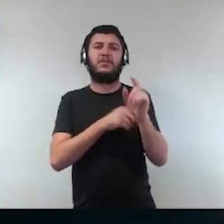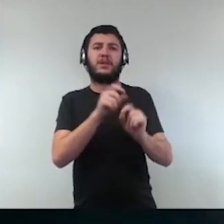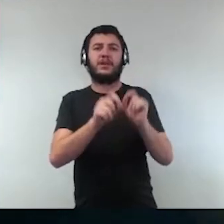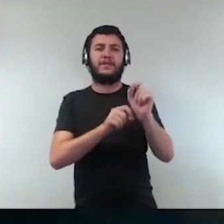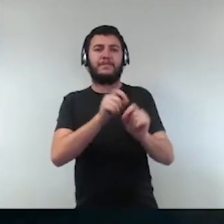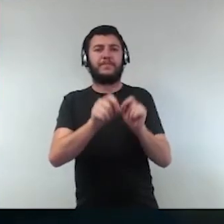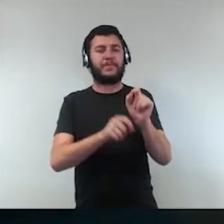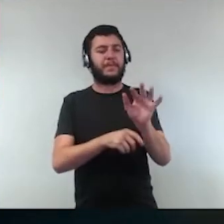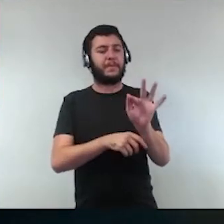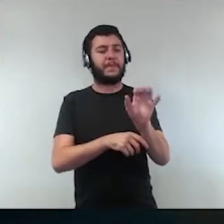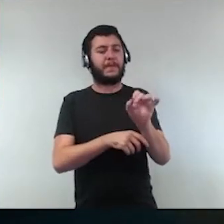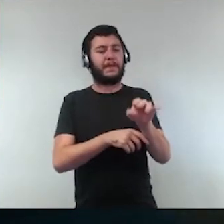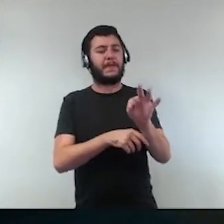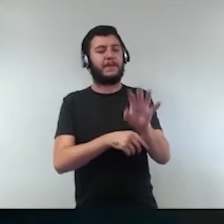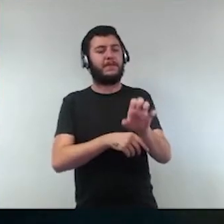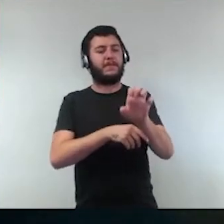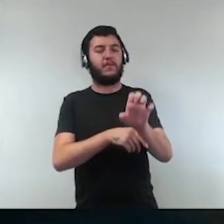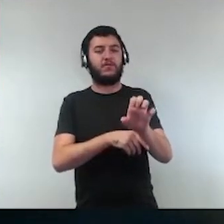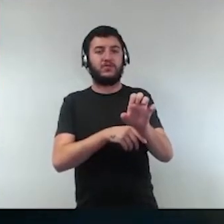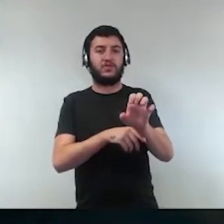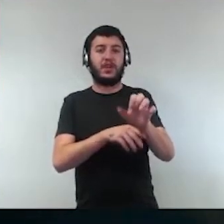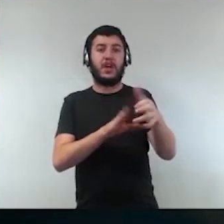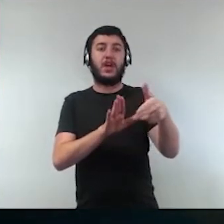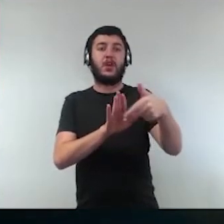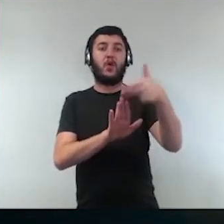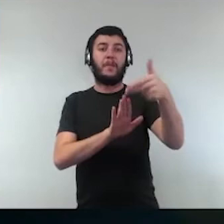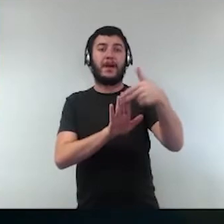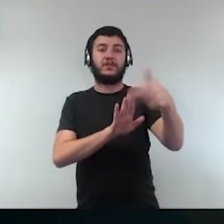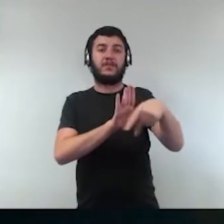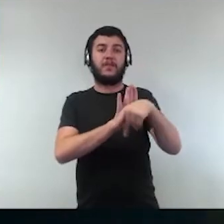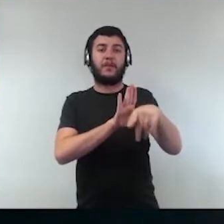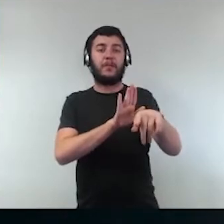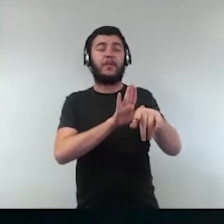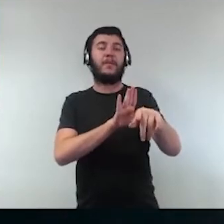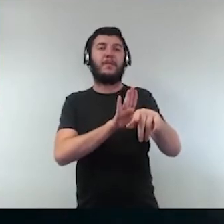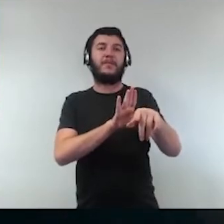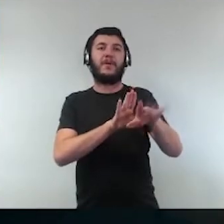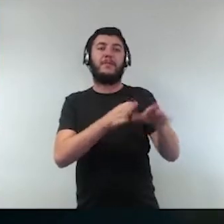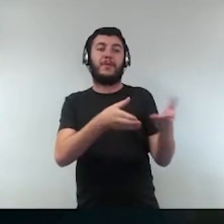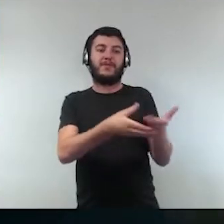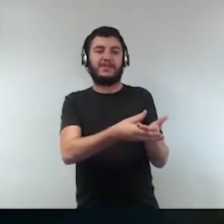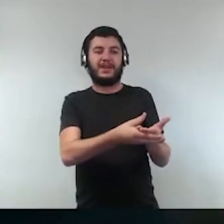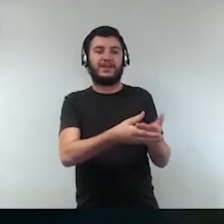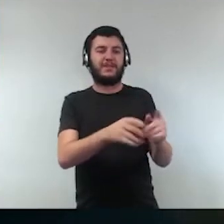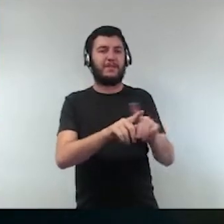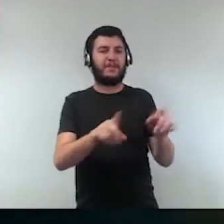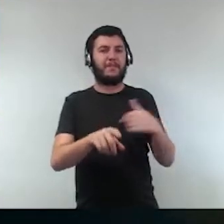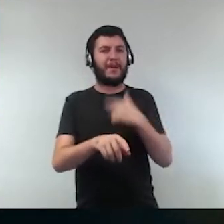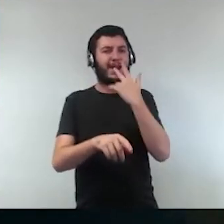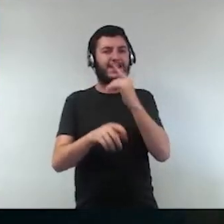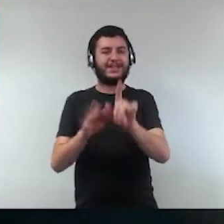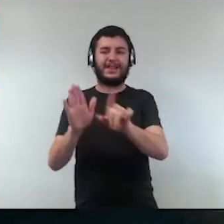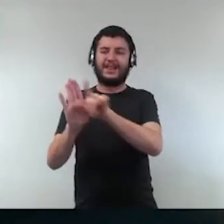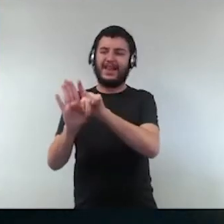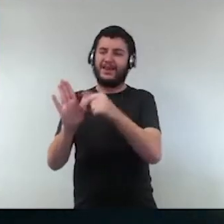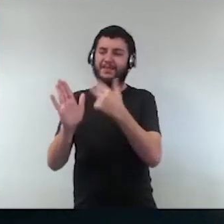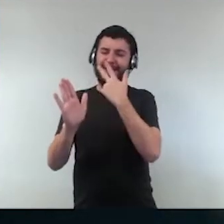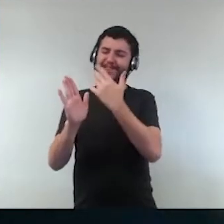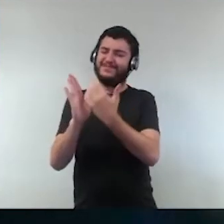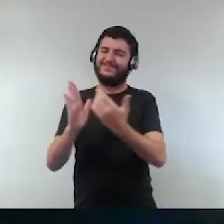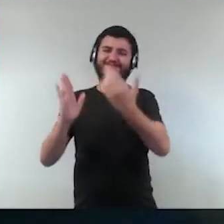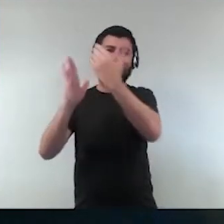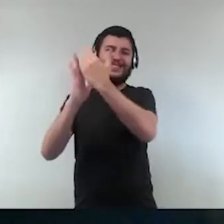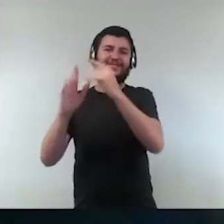fontes normativas do processo que vão além da lei. Além da lei. Eu destaco o papel